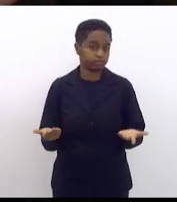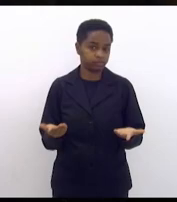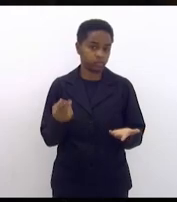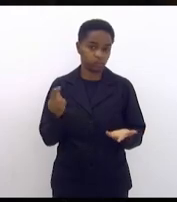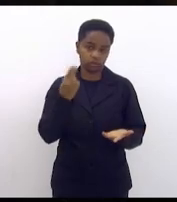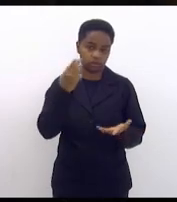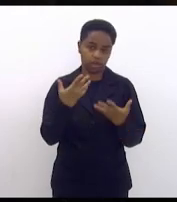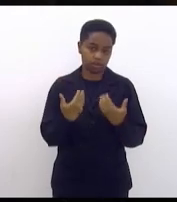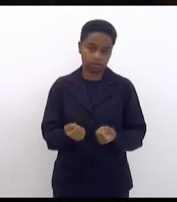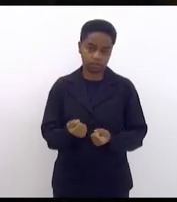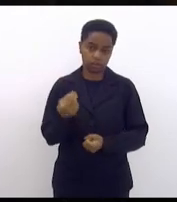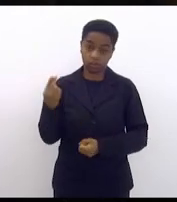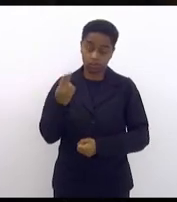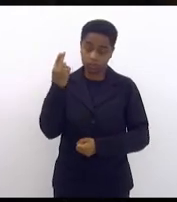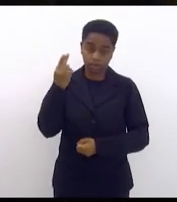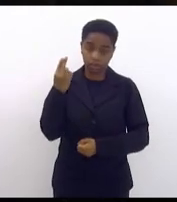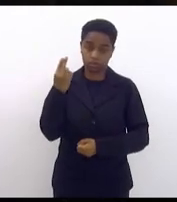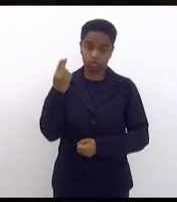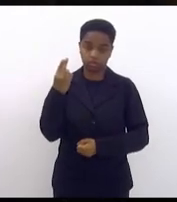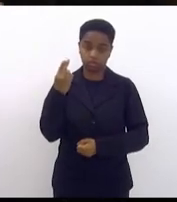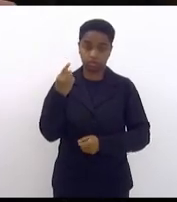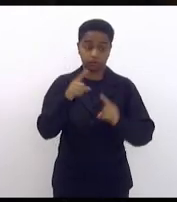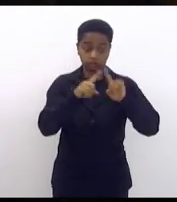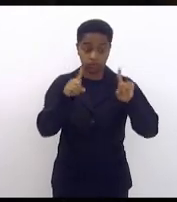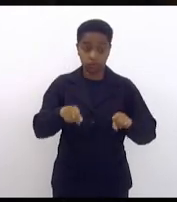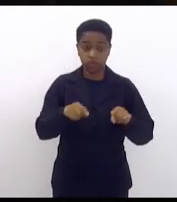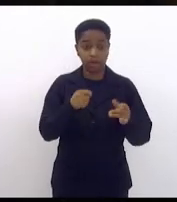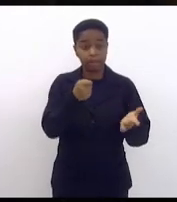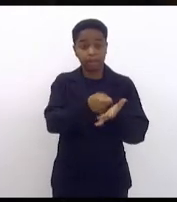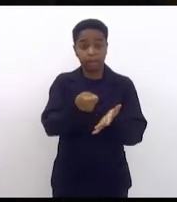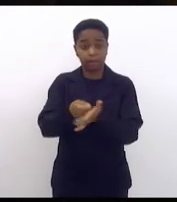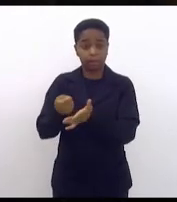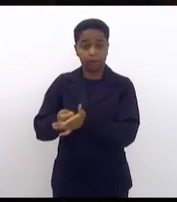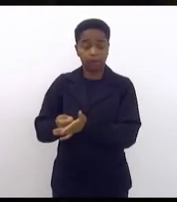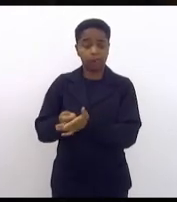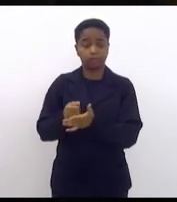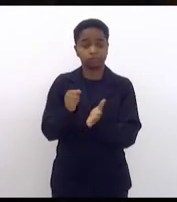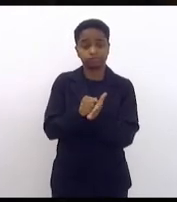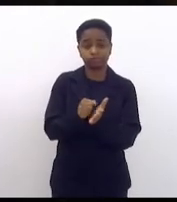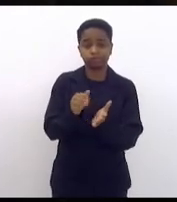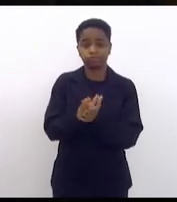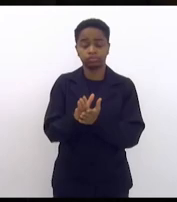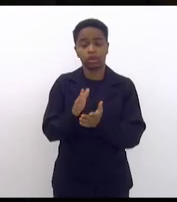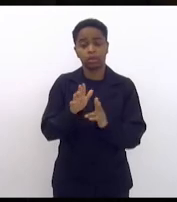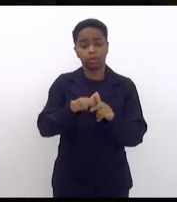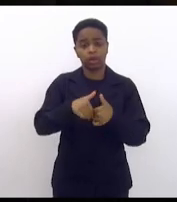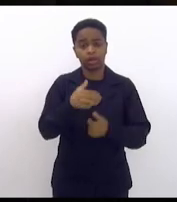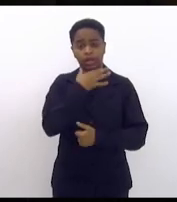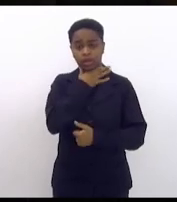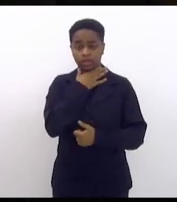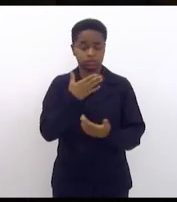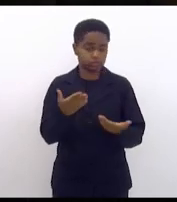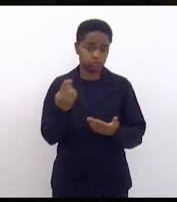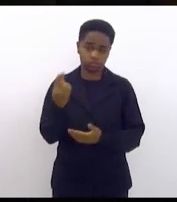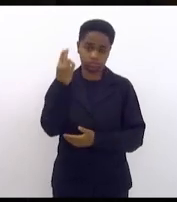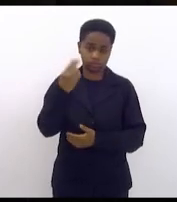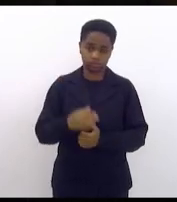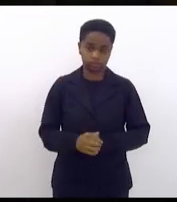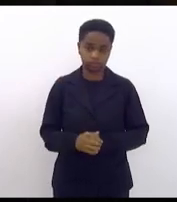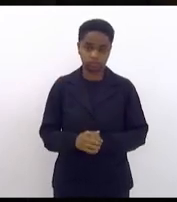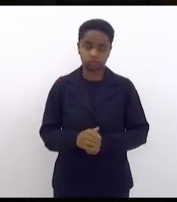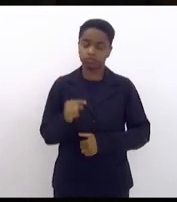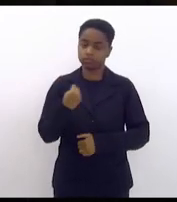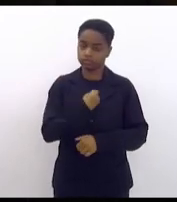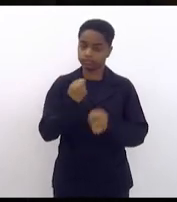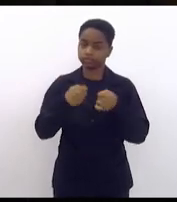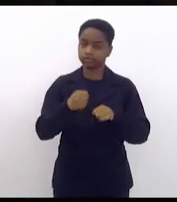mais. Não dá para o servidor do Estado do Rio de Janeiro pagar a conta da crise. Tem que ter previsão de